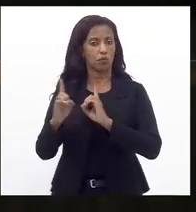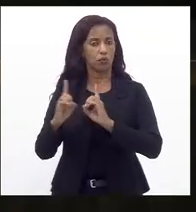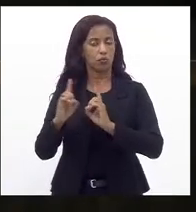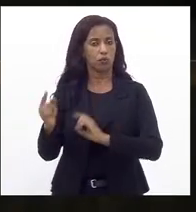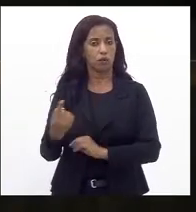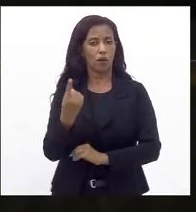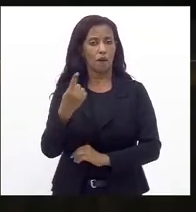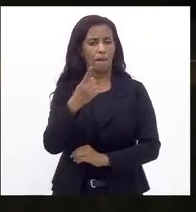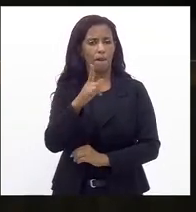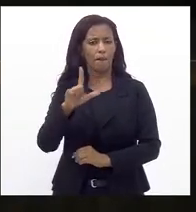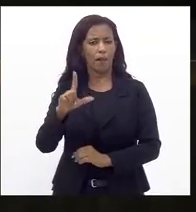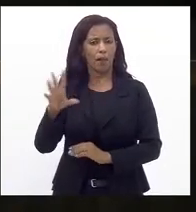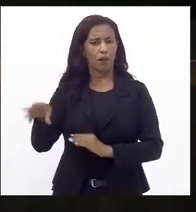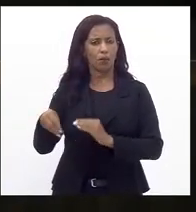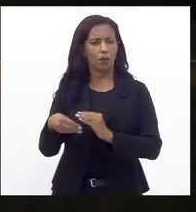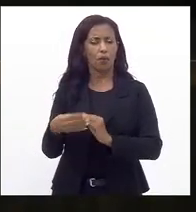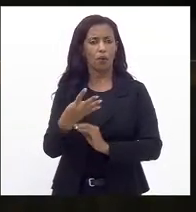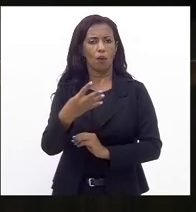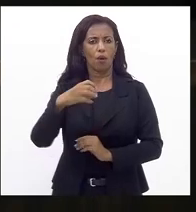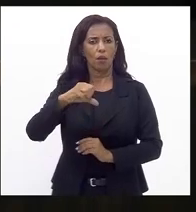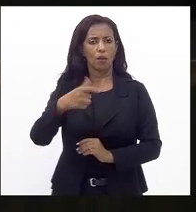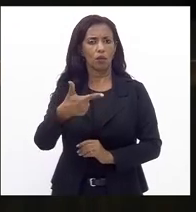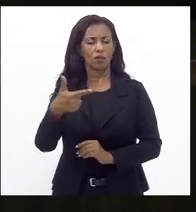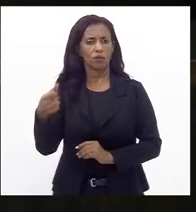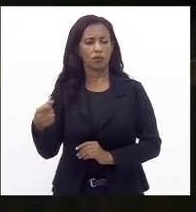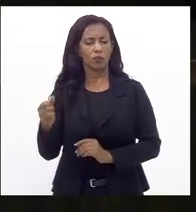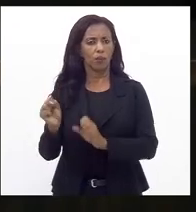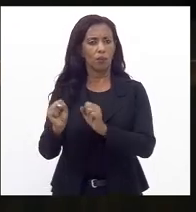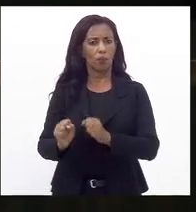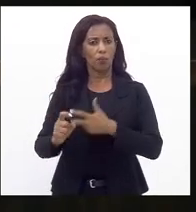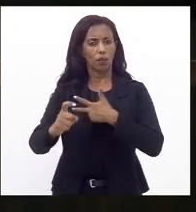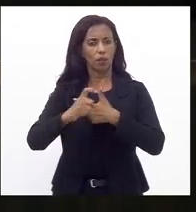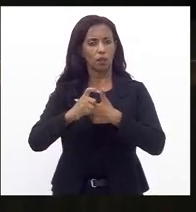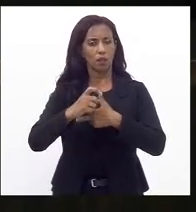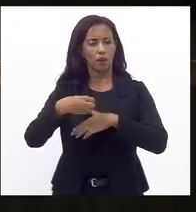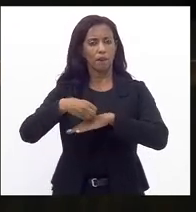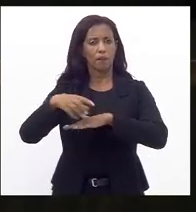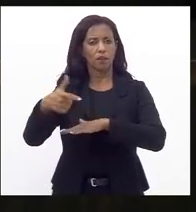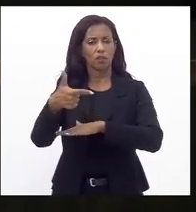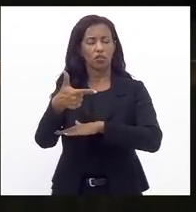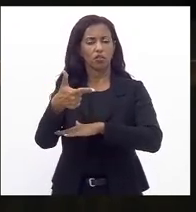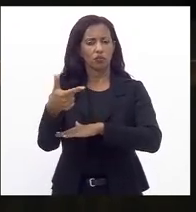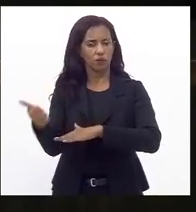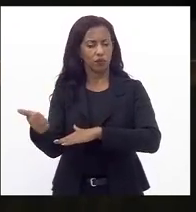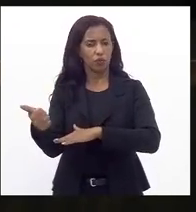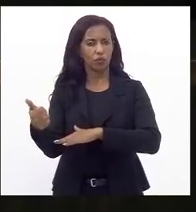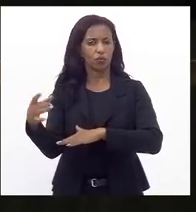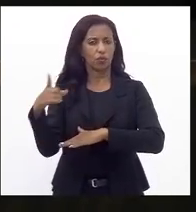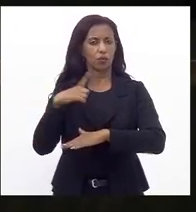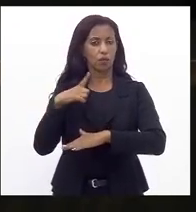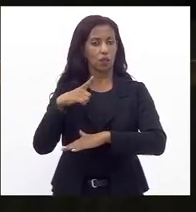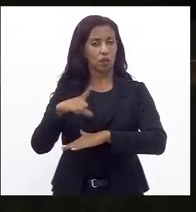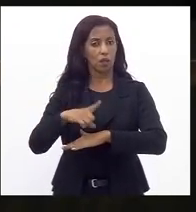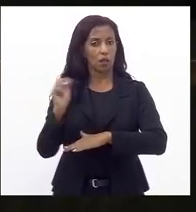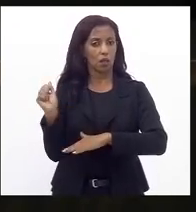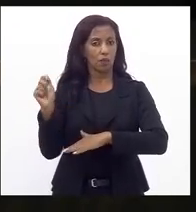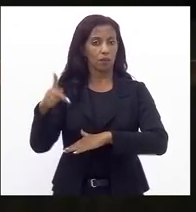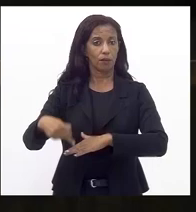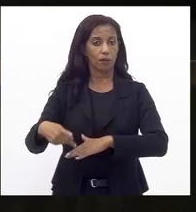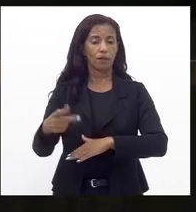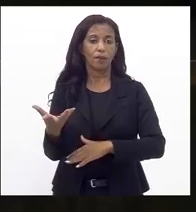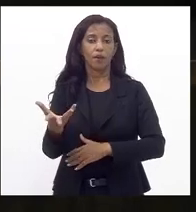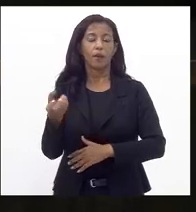única projeto de lei complementar 49 de 21 de autoria do Poder Executivo mensagem 23/21 dispõe sobre as aposentadorias